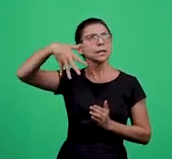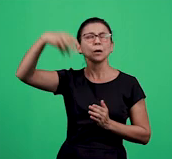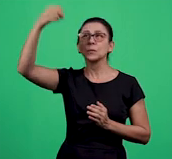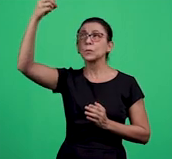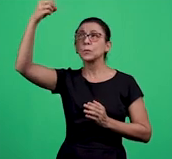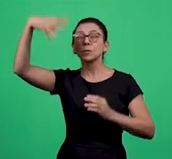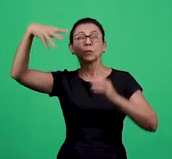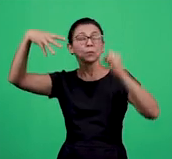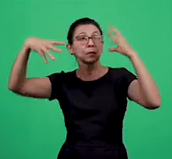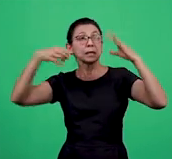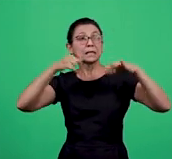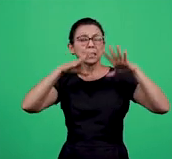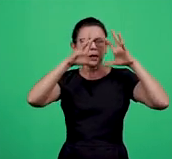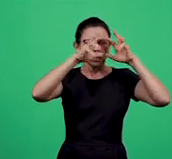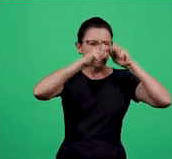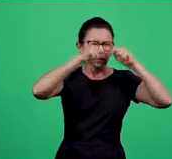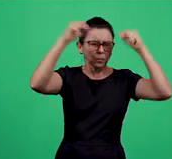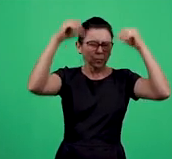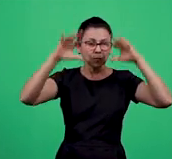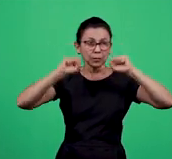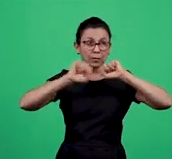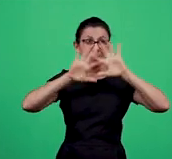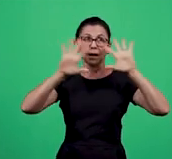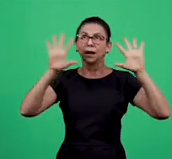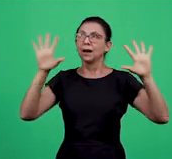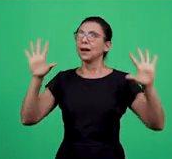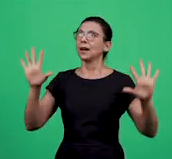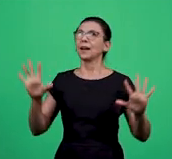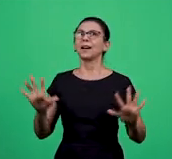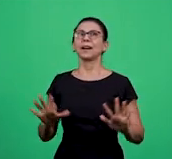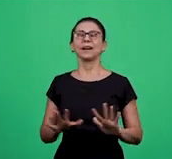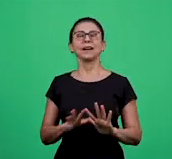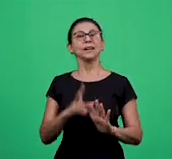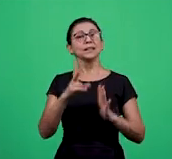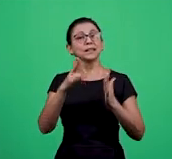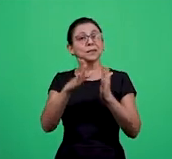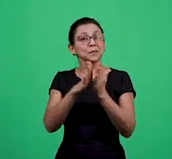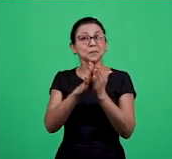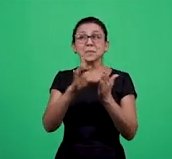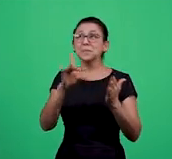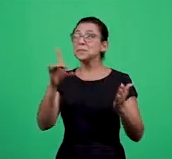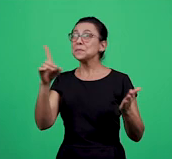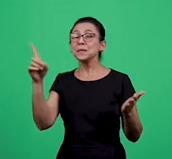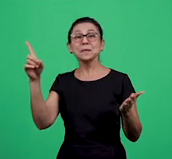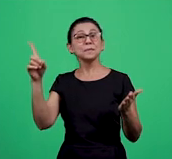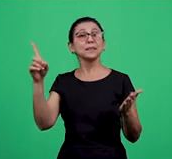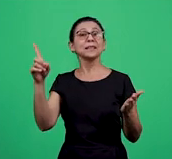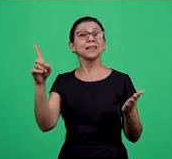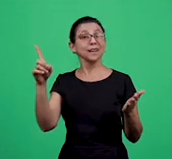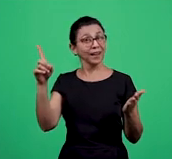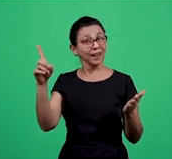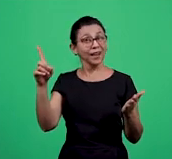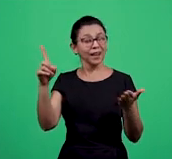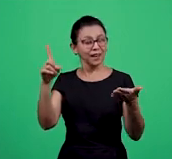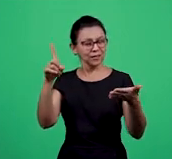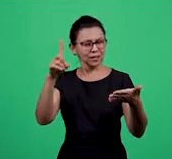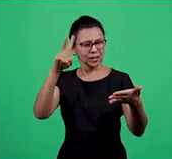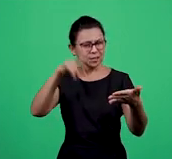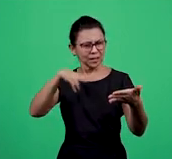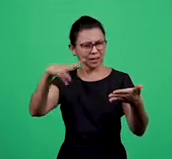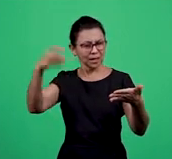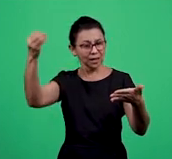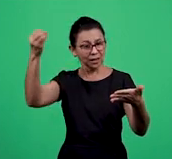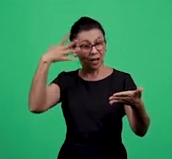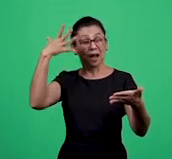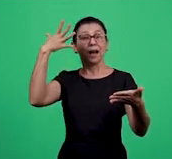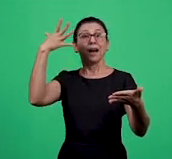lâmpada nos tira da escuridão. A palavra do Senhor ilumina o nosso caminho. A palavra do Senhor nos conduz